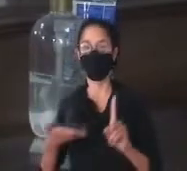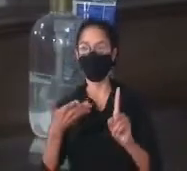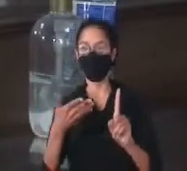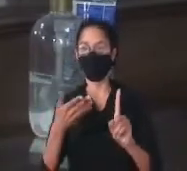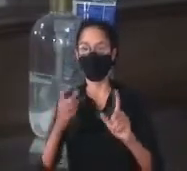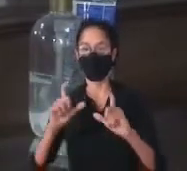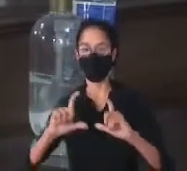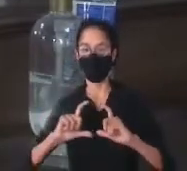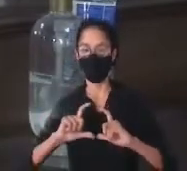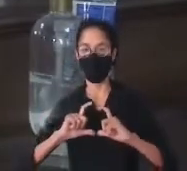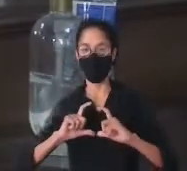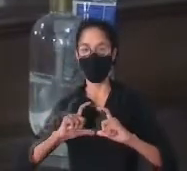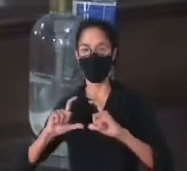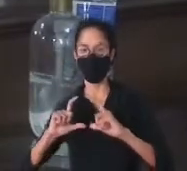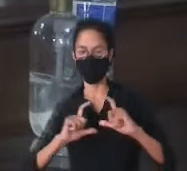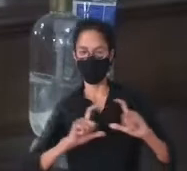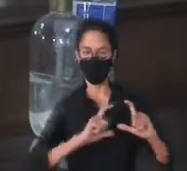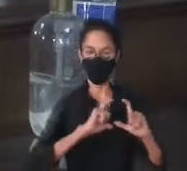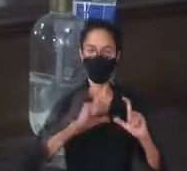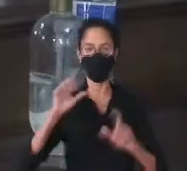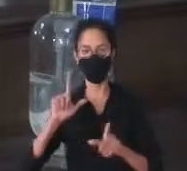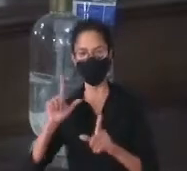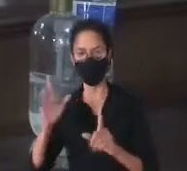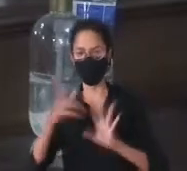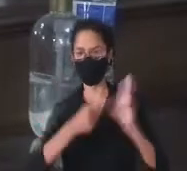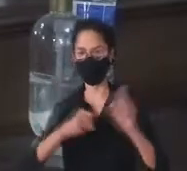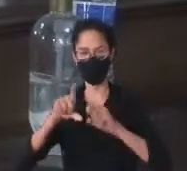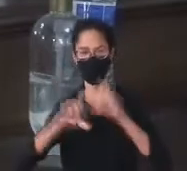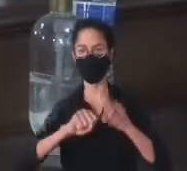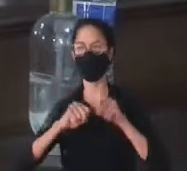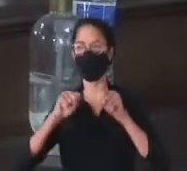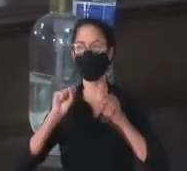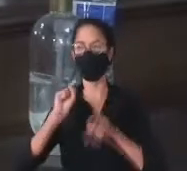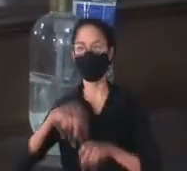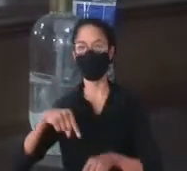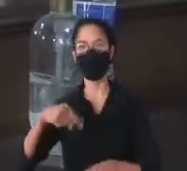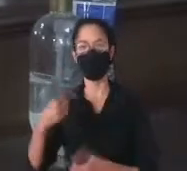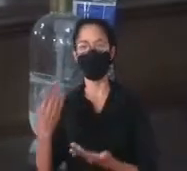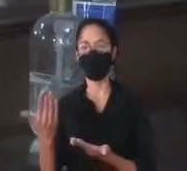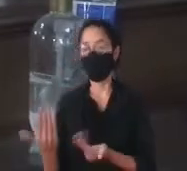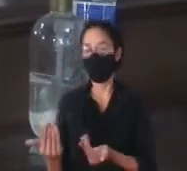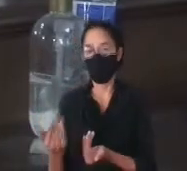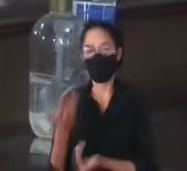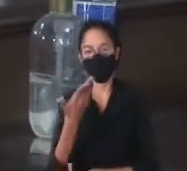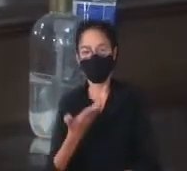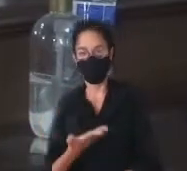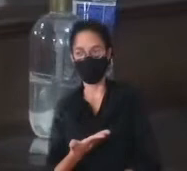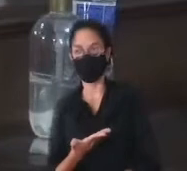essa quantidade de medalha que a Nicole tem que conquistou contam novidades uma pessoa jovem